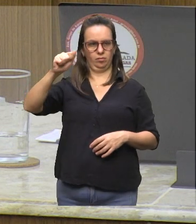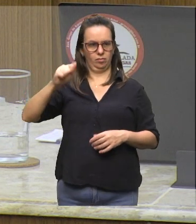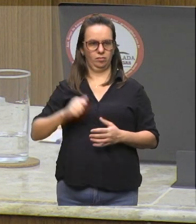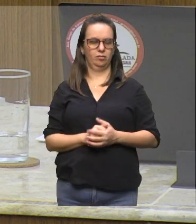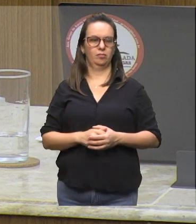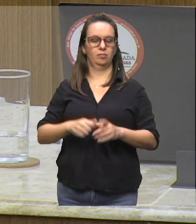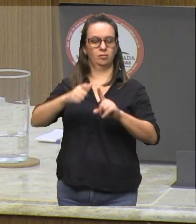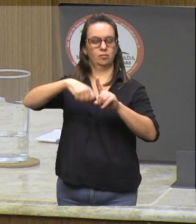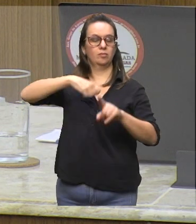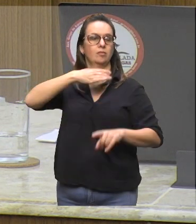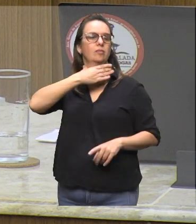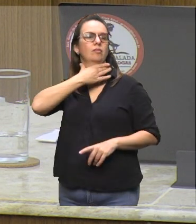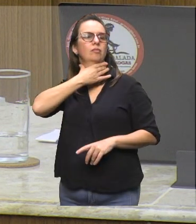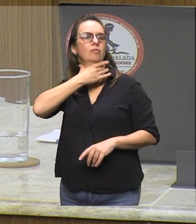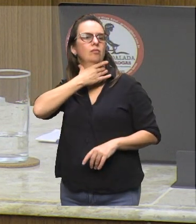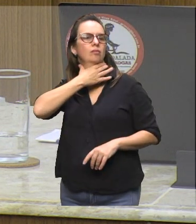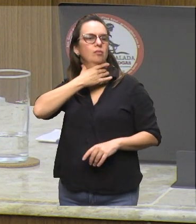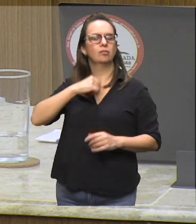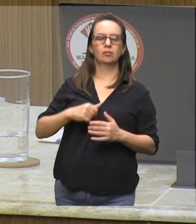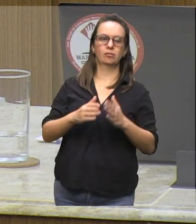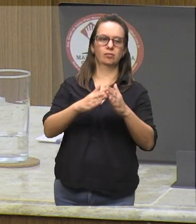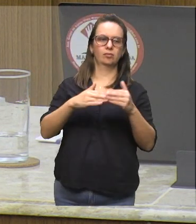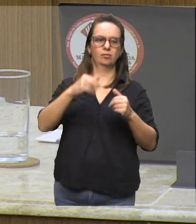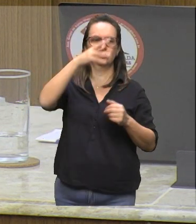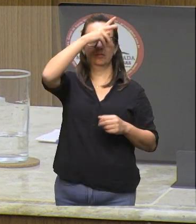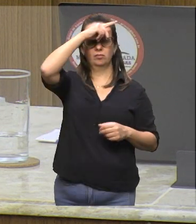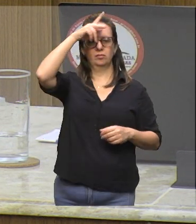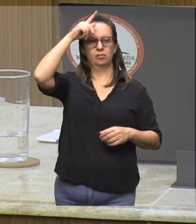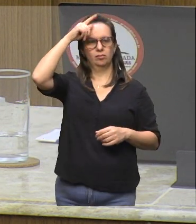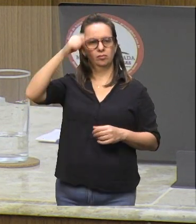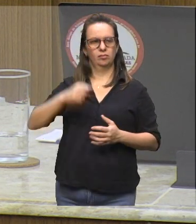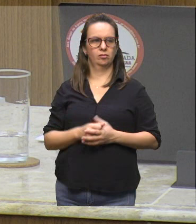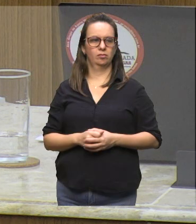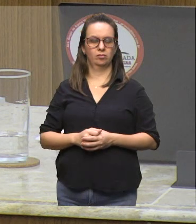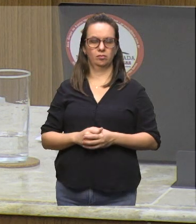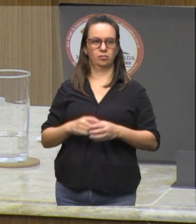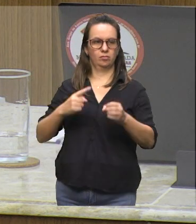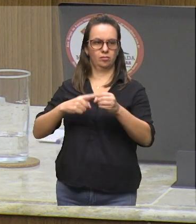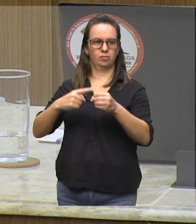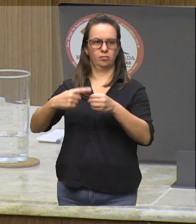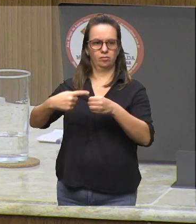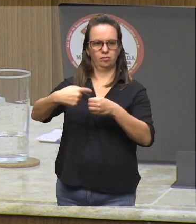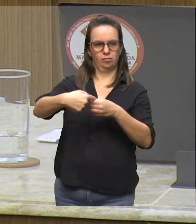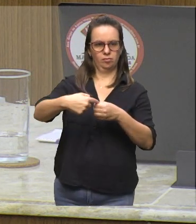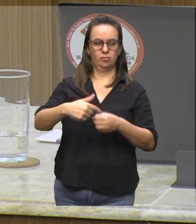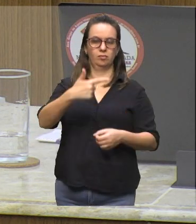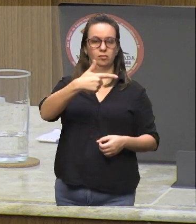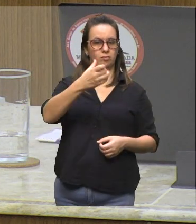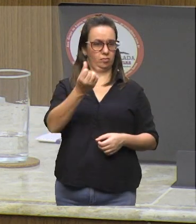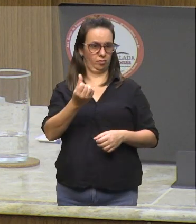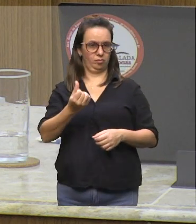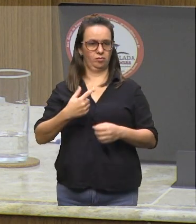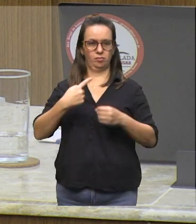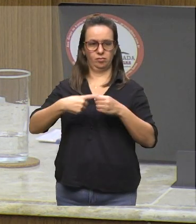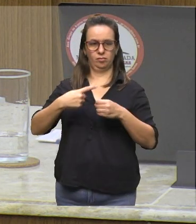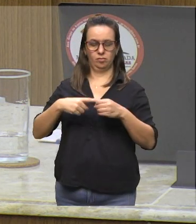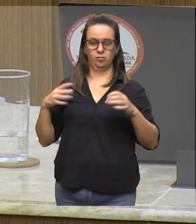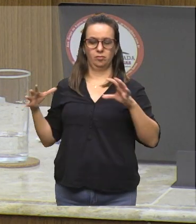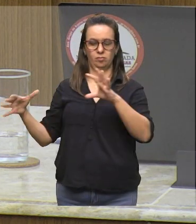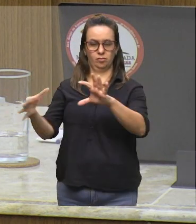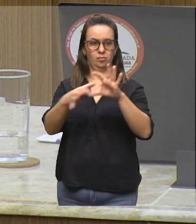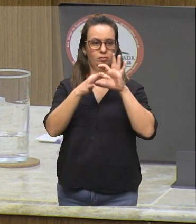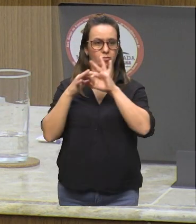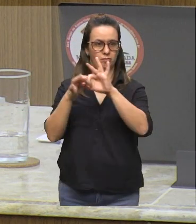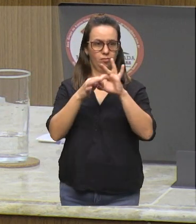cobramos isso para que as prefeituras, as outras cidades, 25 cidades que dependem do Hospital Regional, possam se unir para